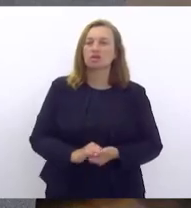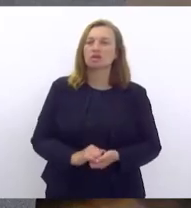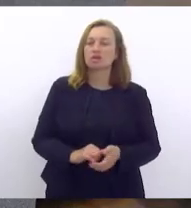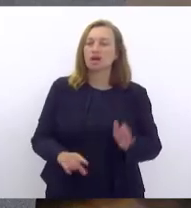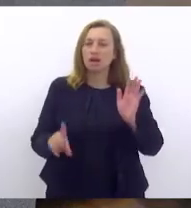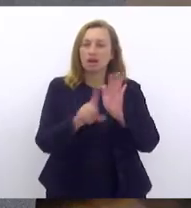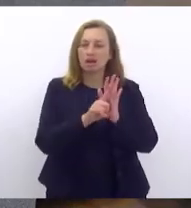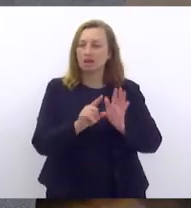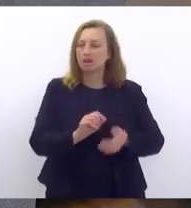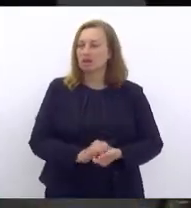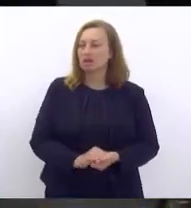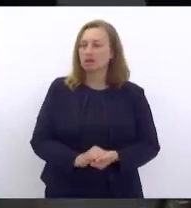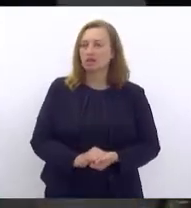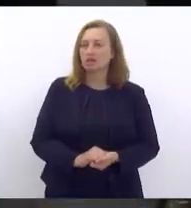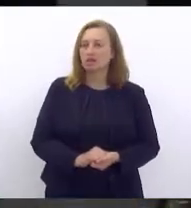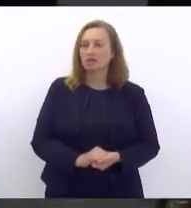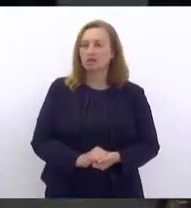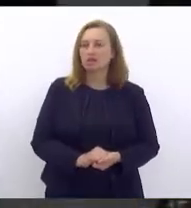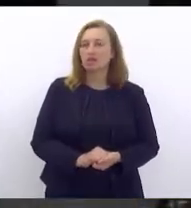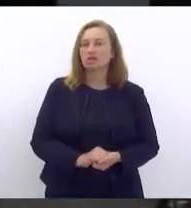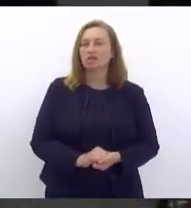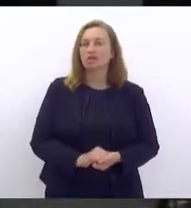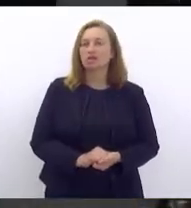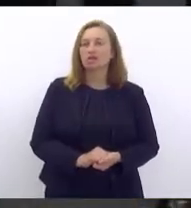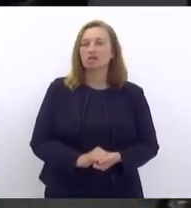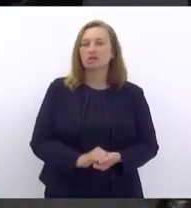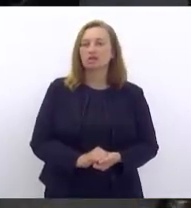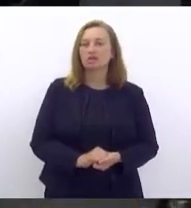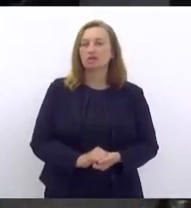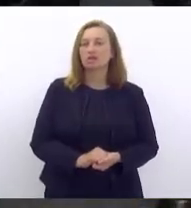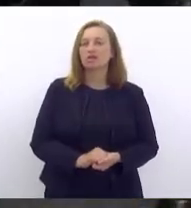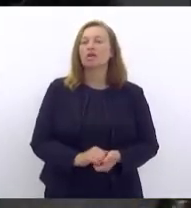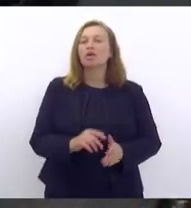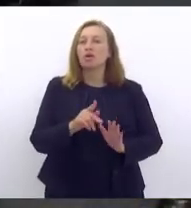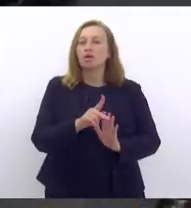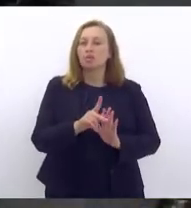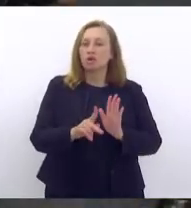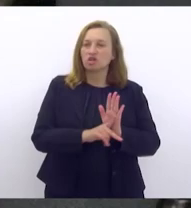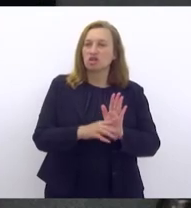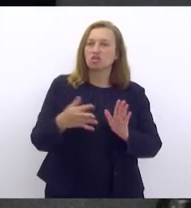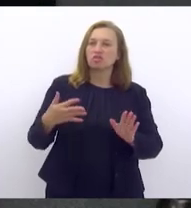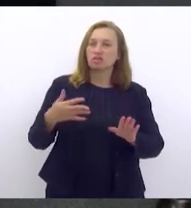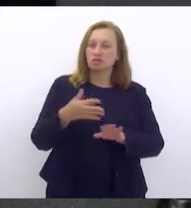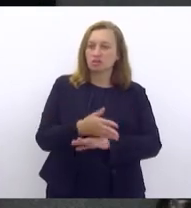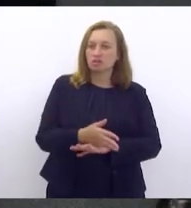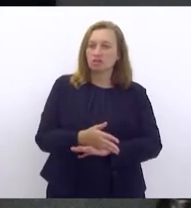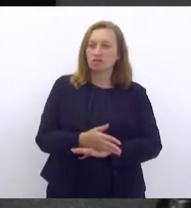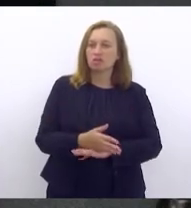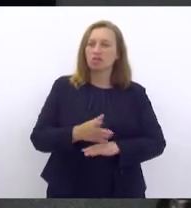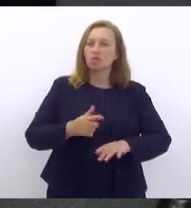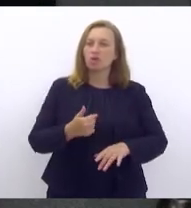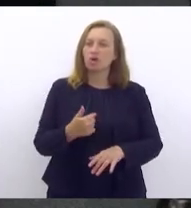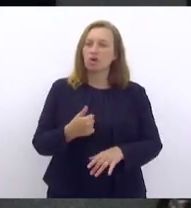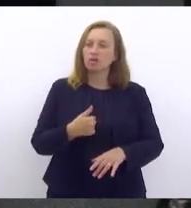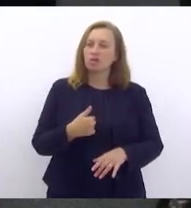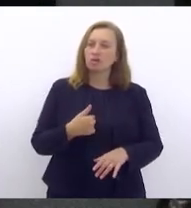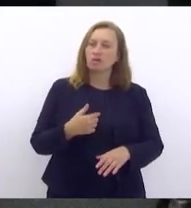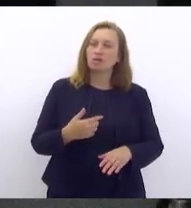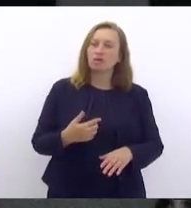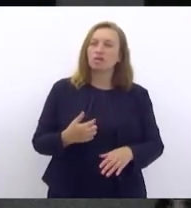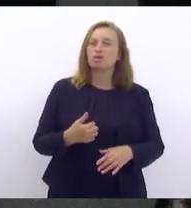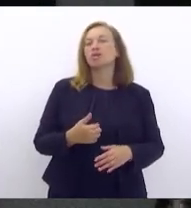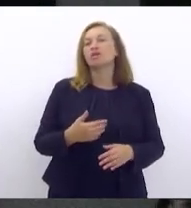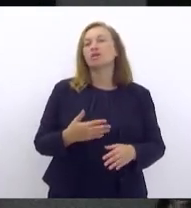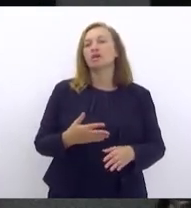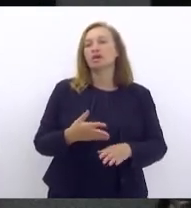lei. E visto que o processo já tramitou, a minha atuação nas comissões não se torna mais